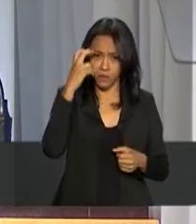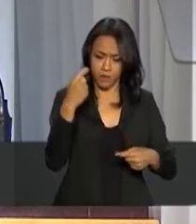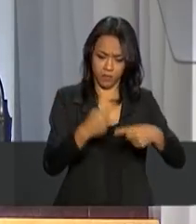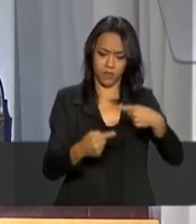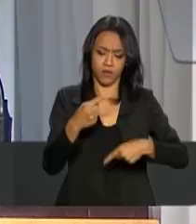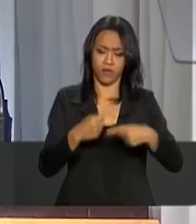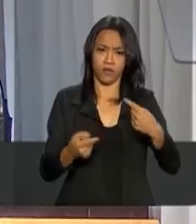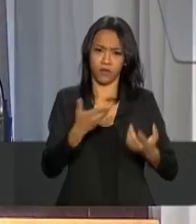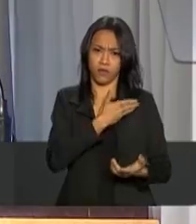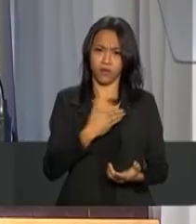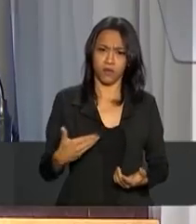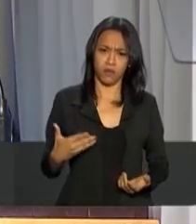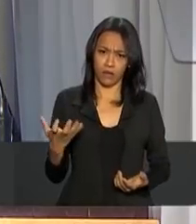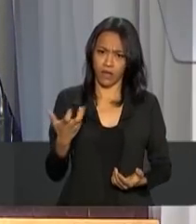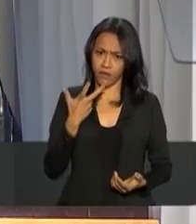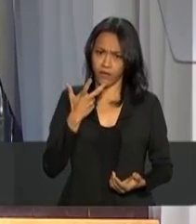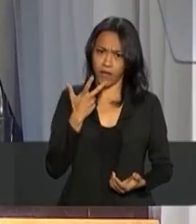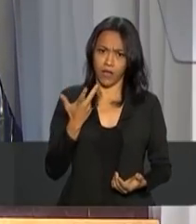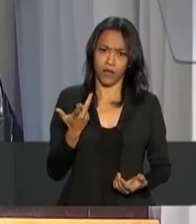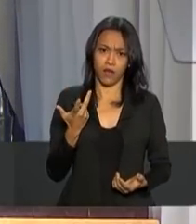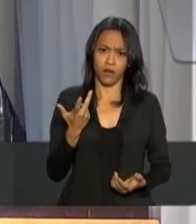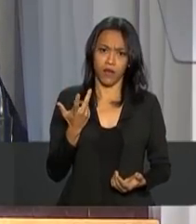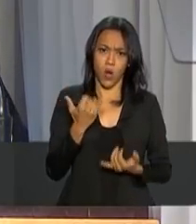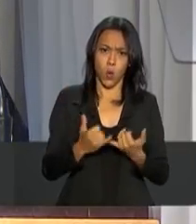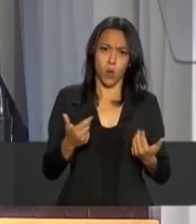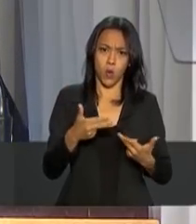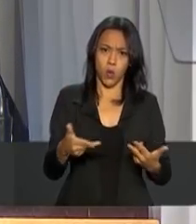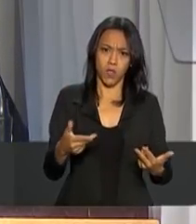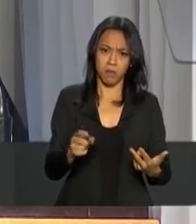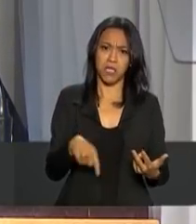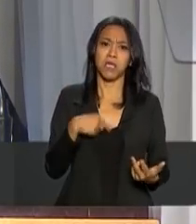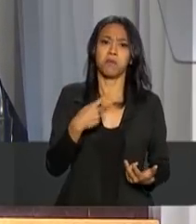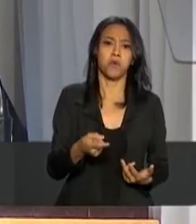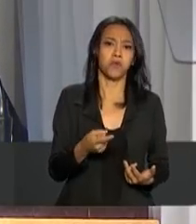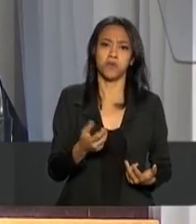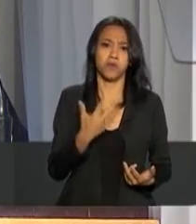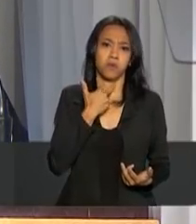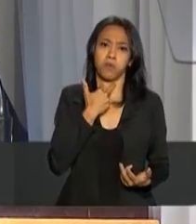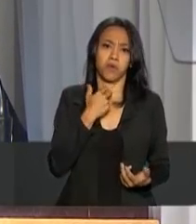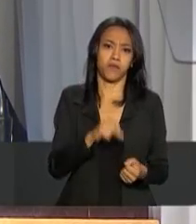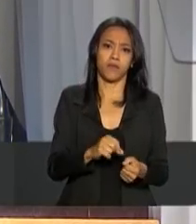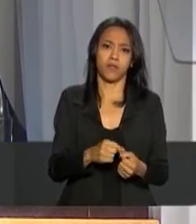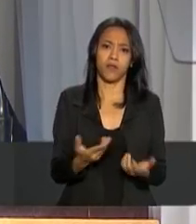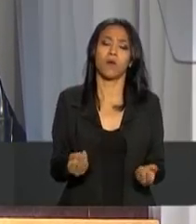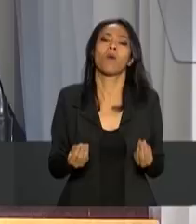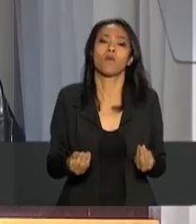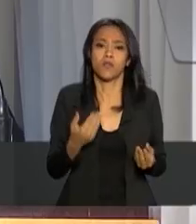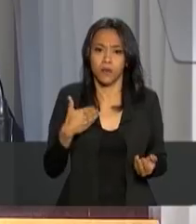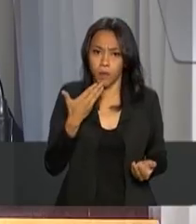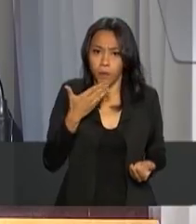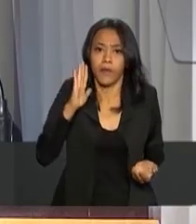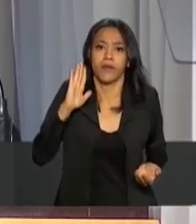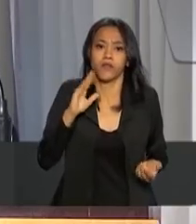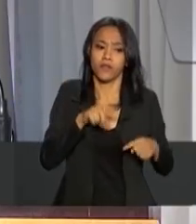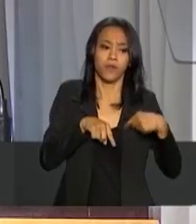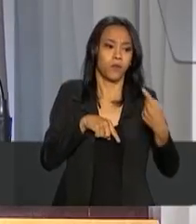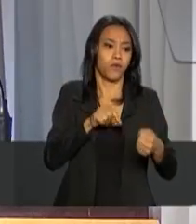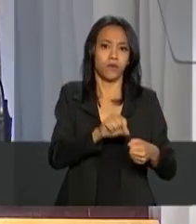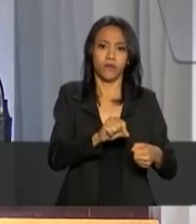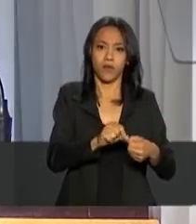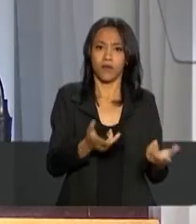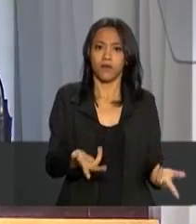e querer dizer uma coisa durante a campanha eleitoral que depois não pode cumprir, você não consegue cumprir, não é? E sobremais,